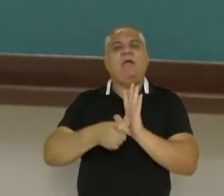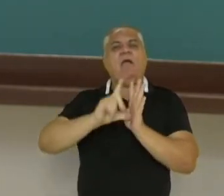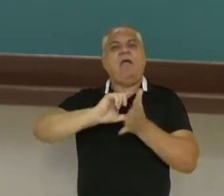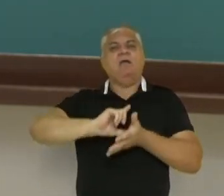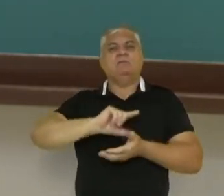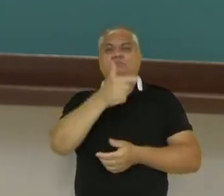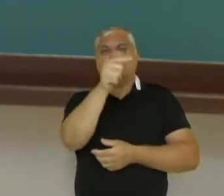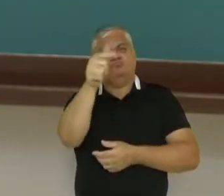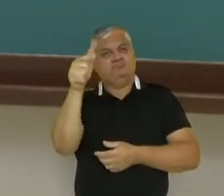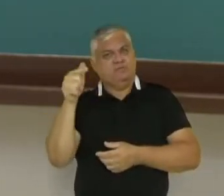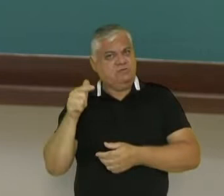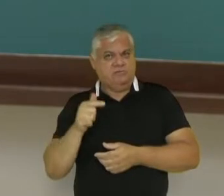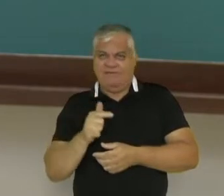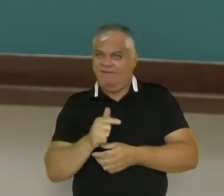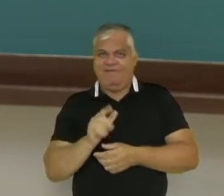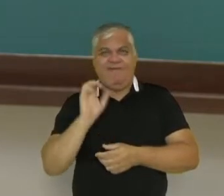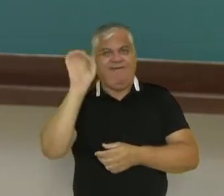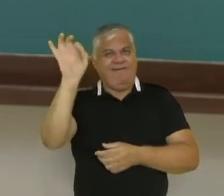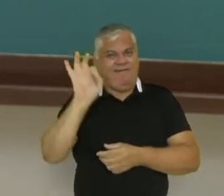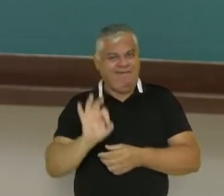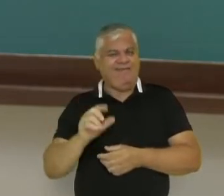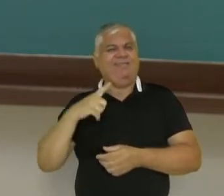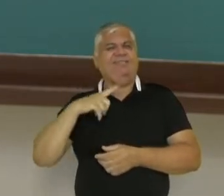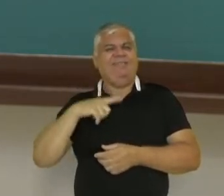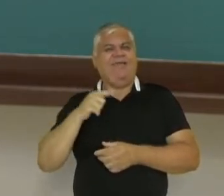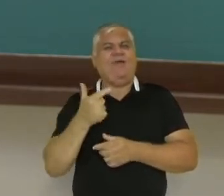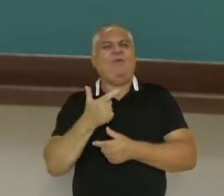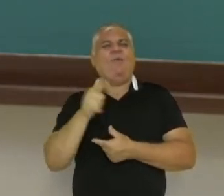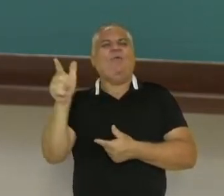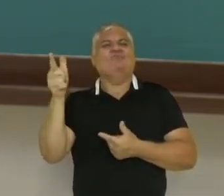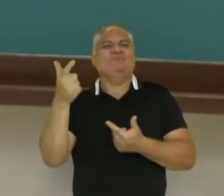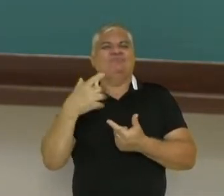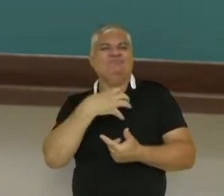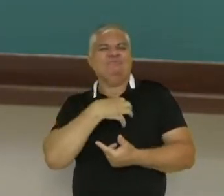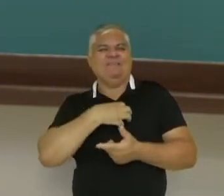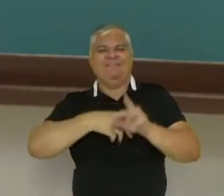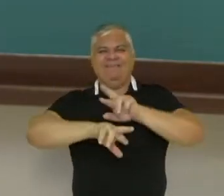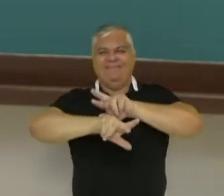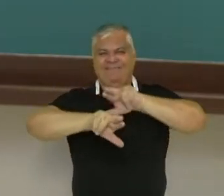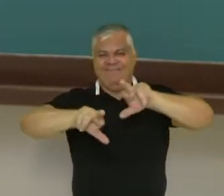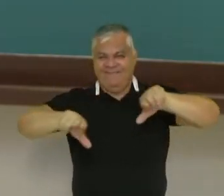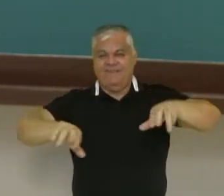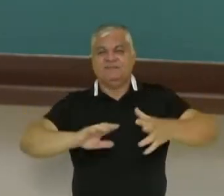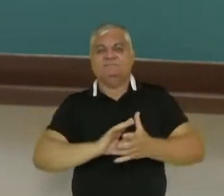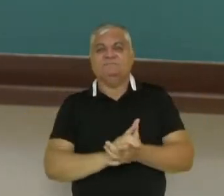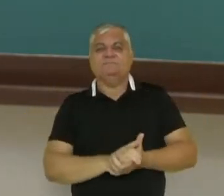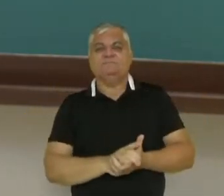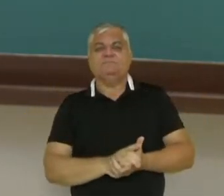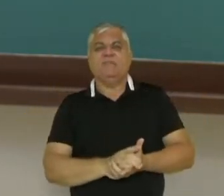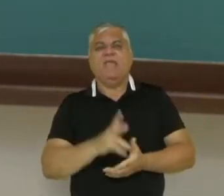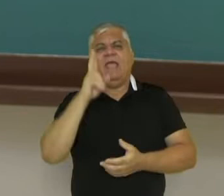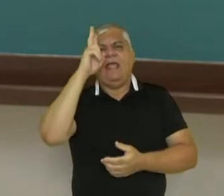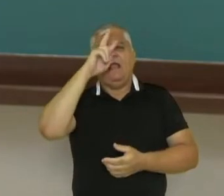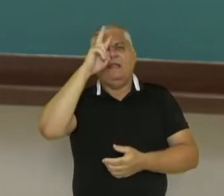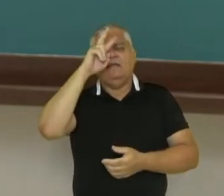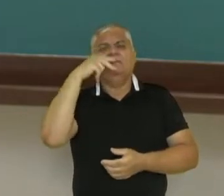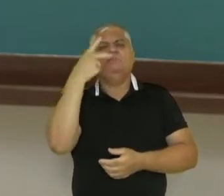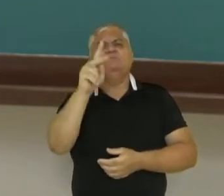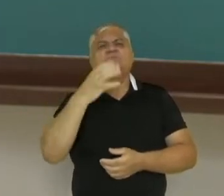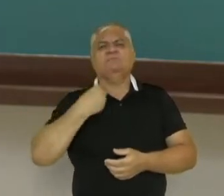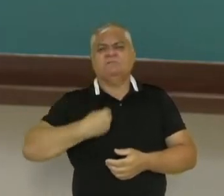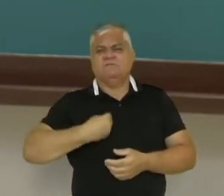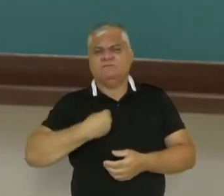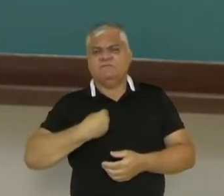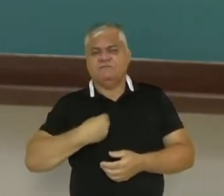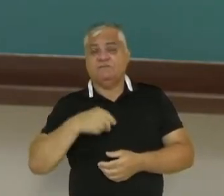a porcentagem teve várias outras maneiras de se representar. Você lembra alguma situação do teu dia a dia